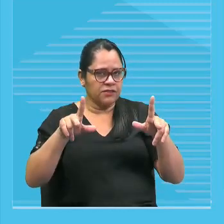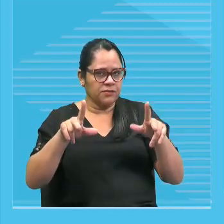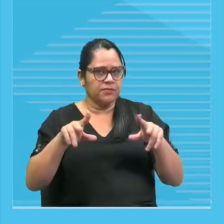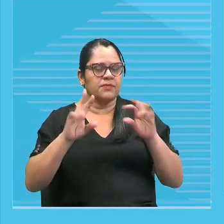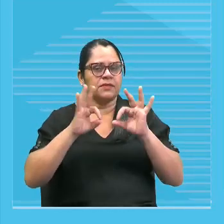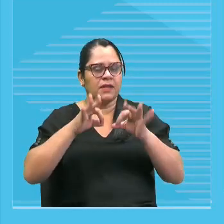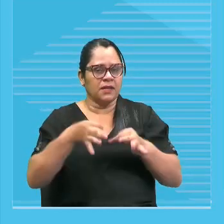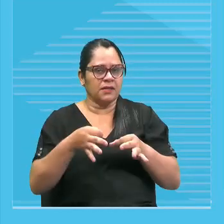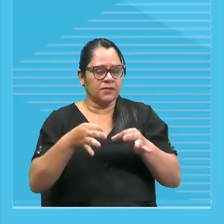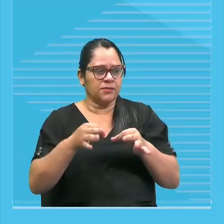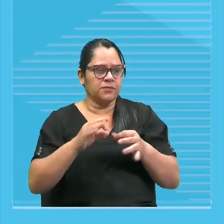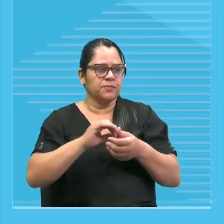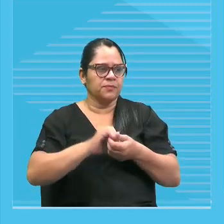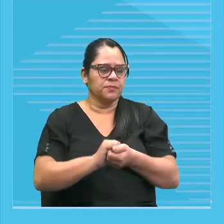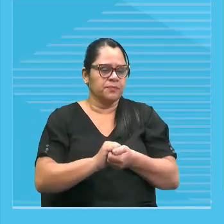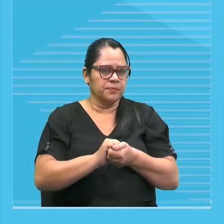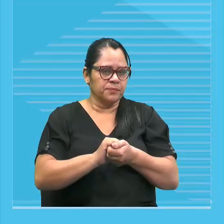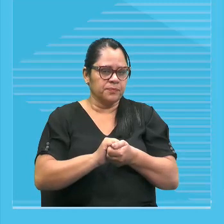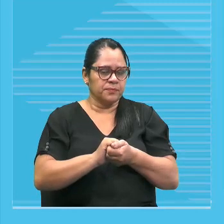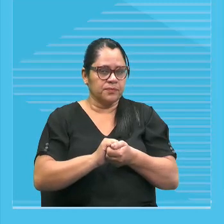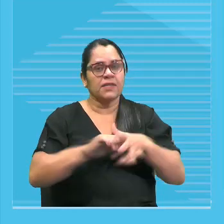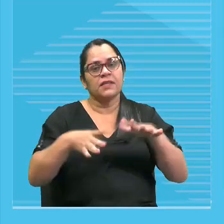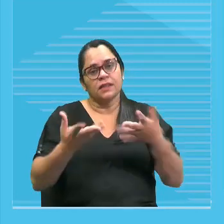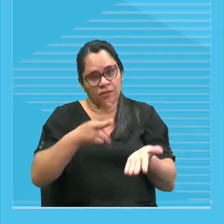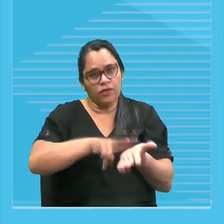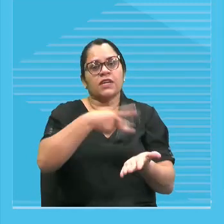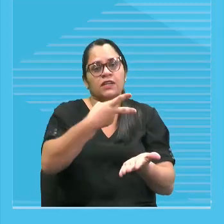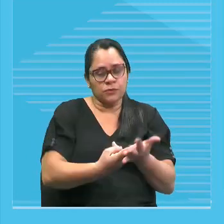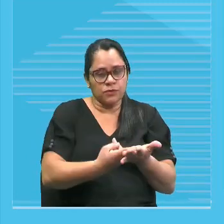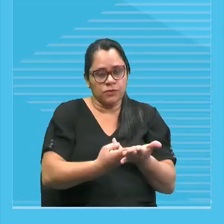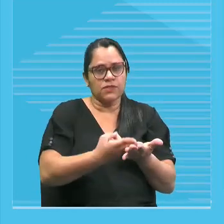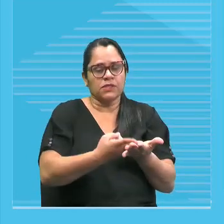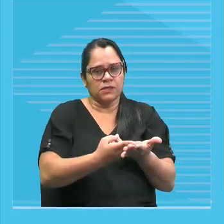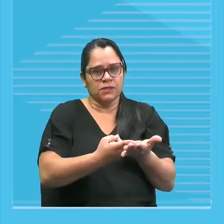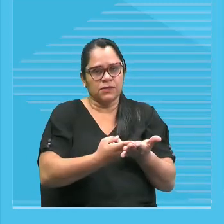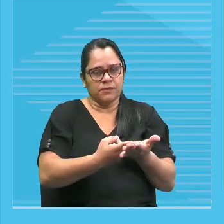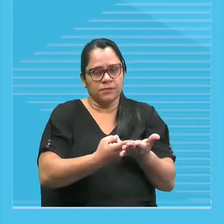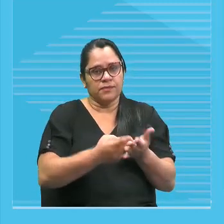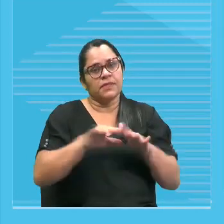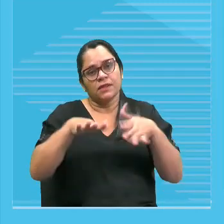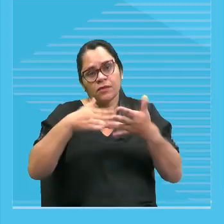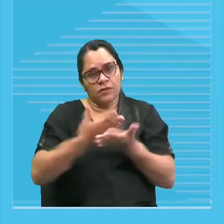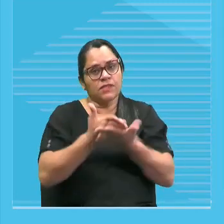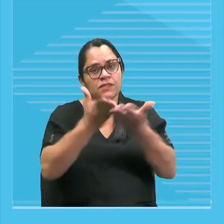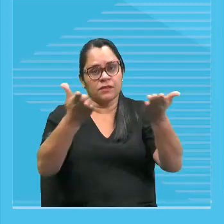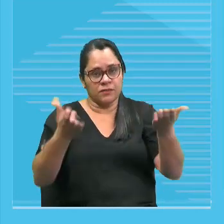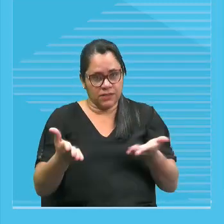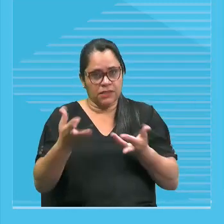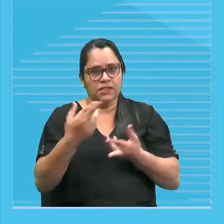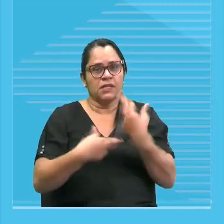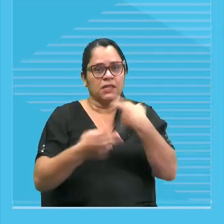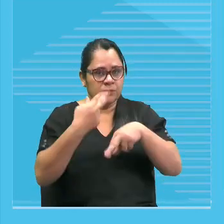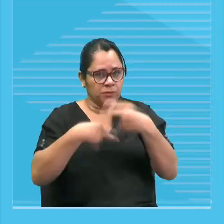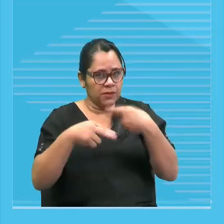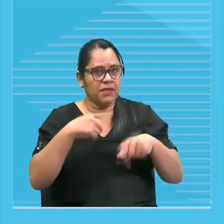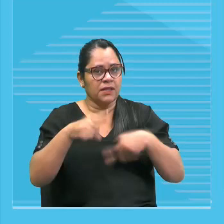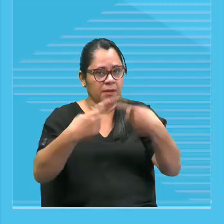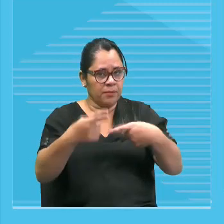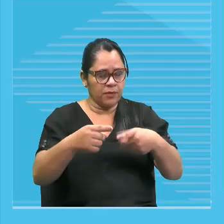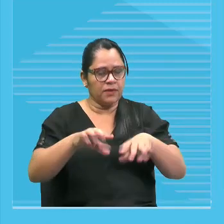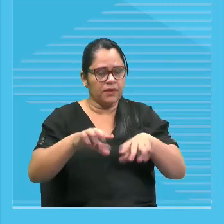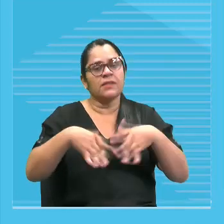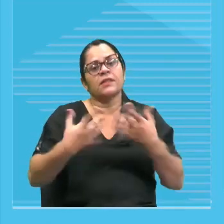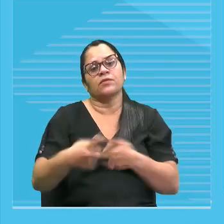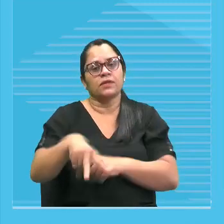cognata aí eu traduzo e deixo vocês tentarem responder então a gente vai trabalhar